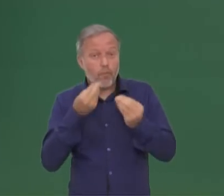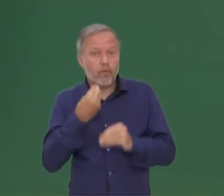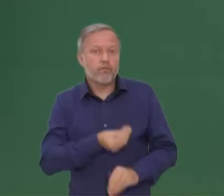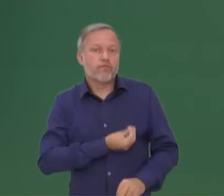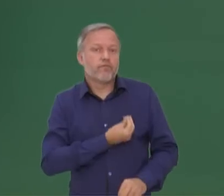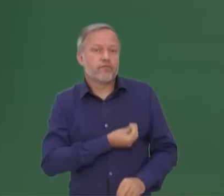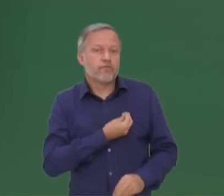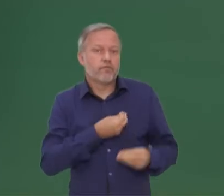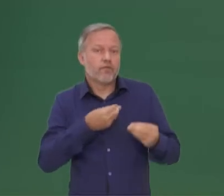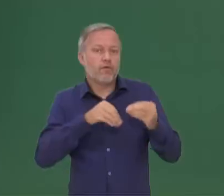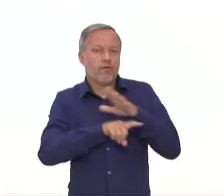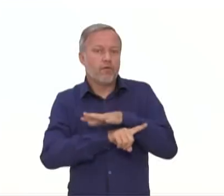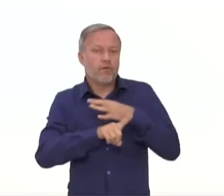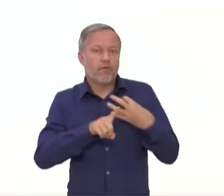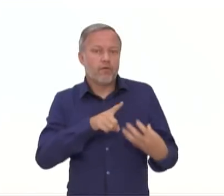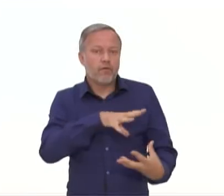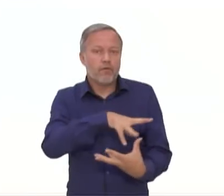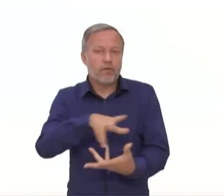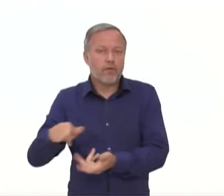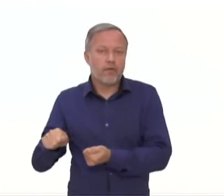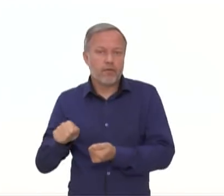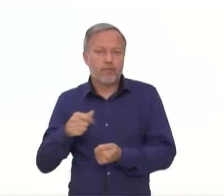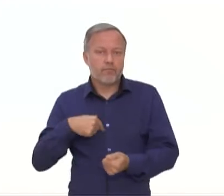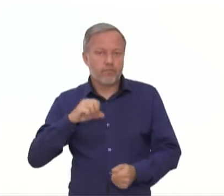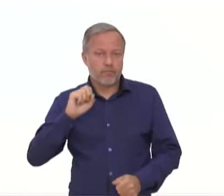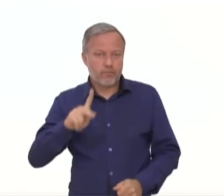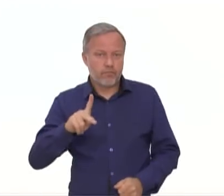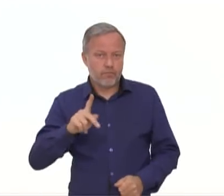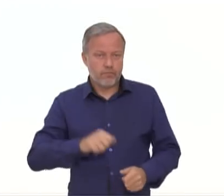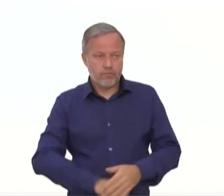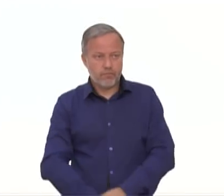a pouquinho eu volto e a gente conversa mais um pouquinho sobre isso.